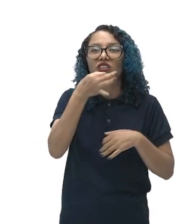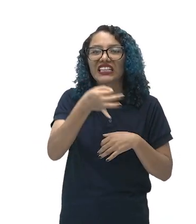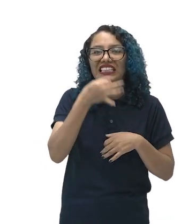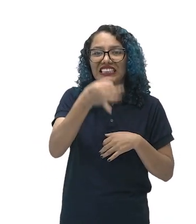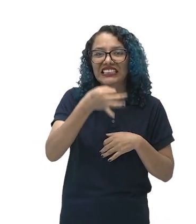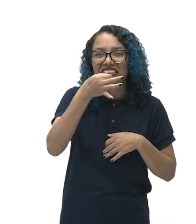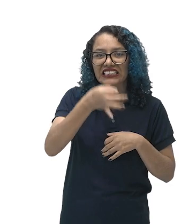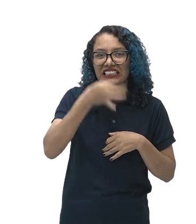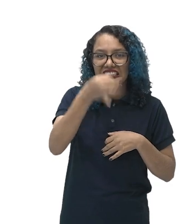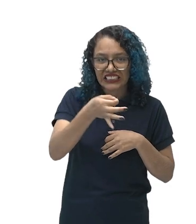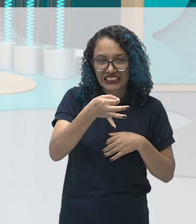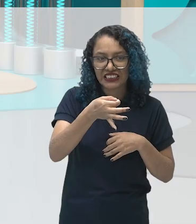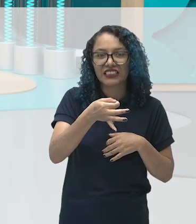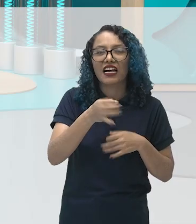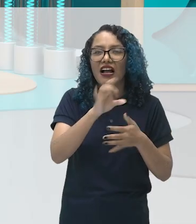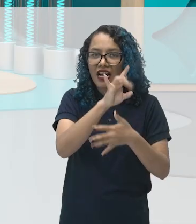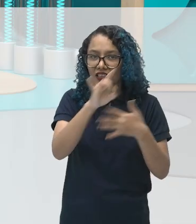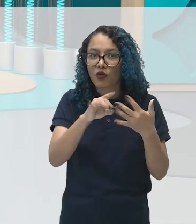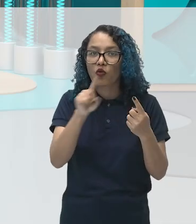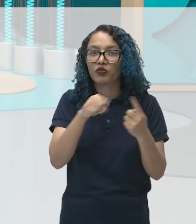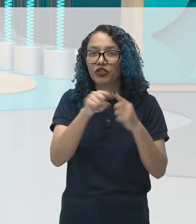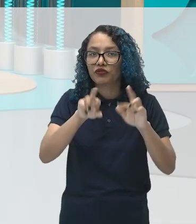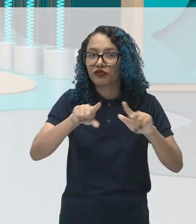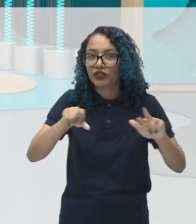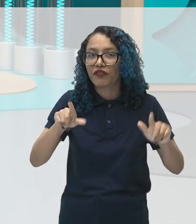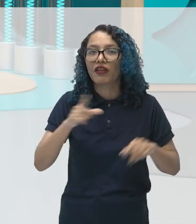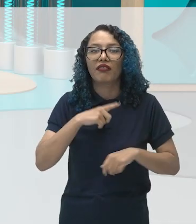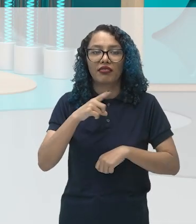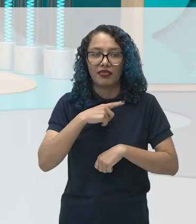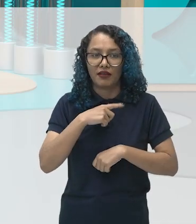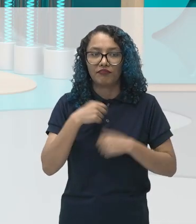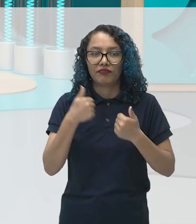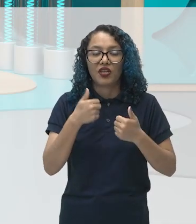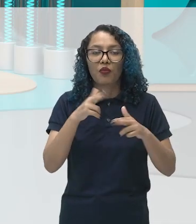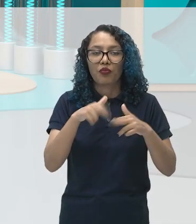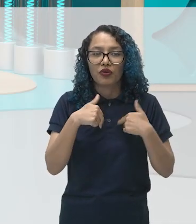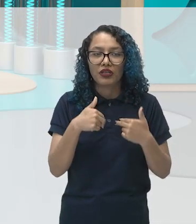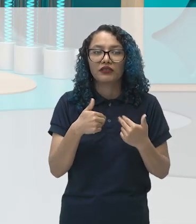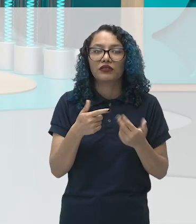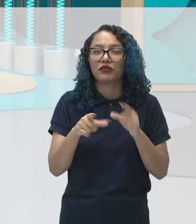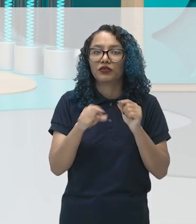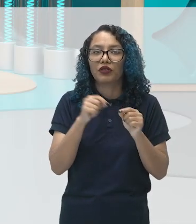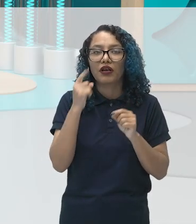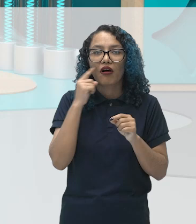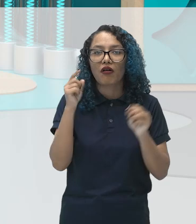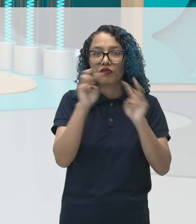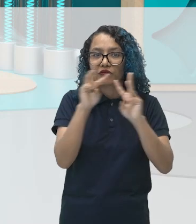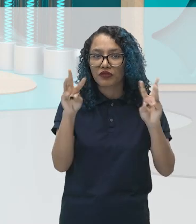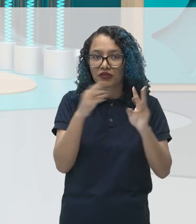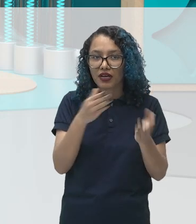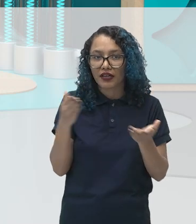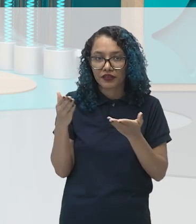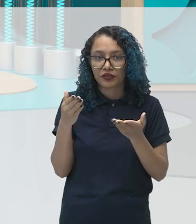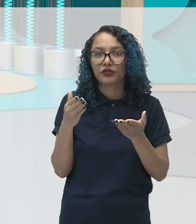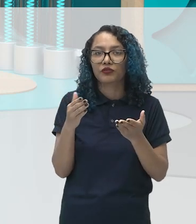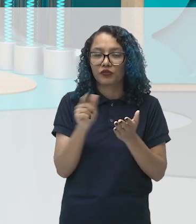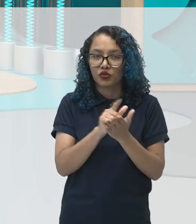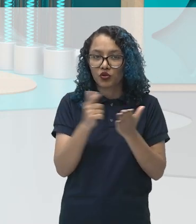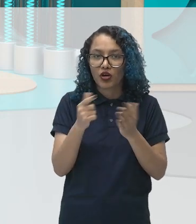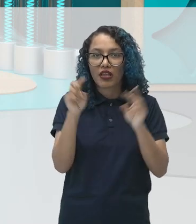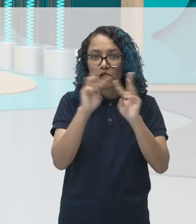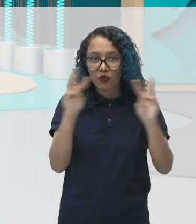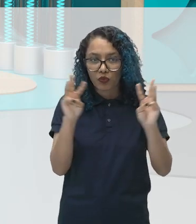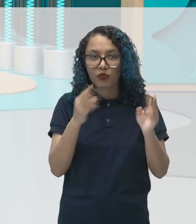social. E para mostrar isso para vocês, eu trouxe aqui a página de um jornal virtual. É um jornal que